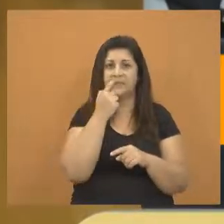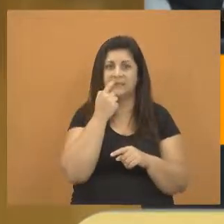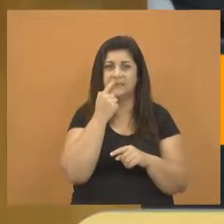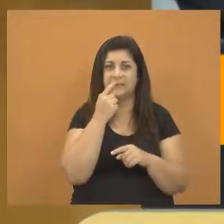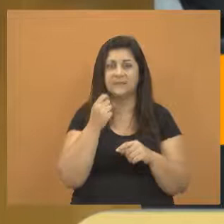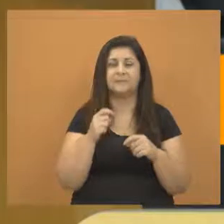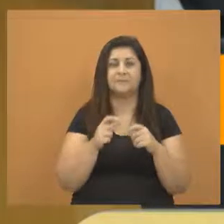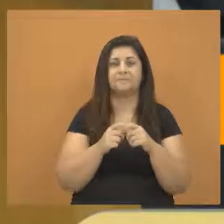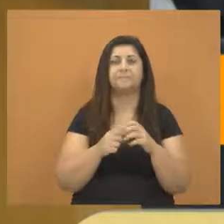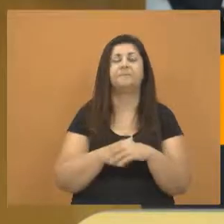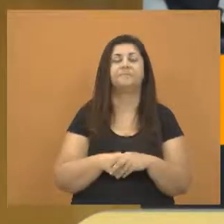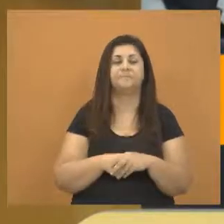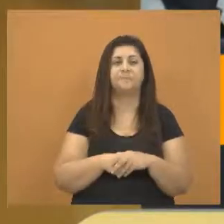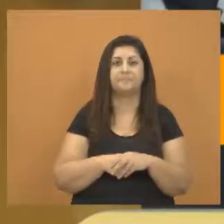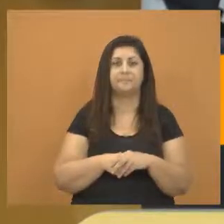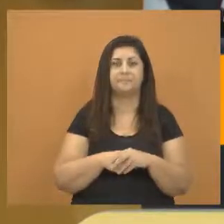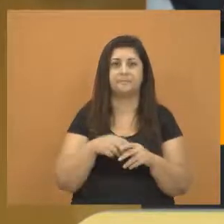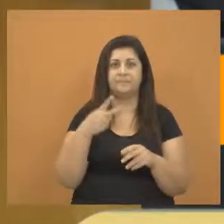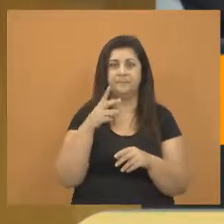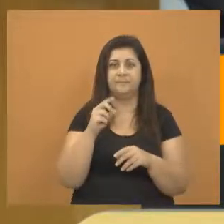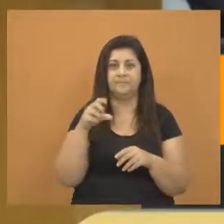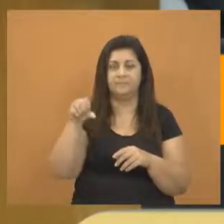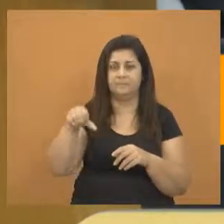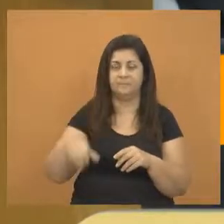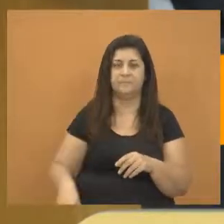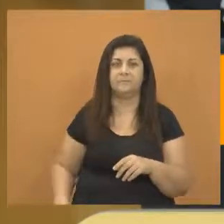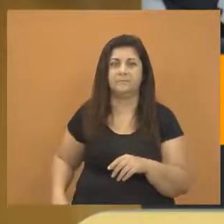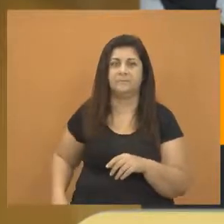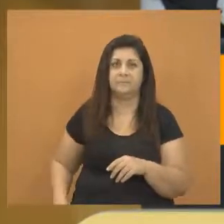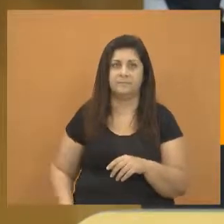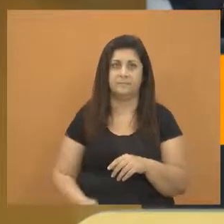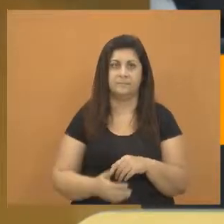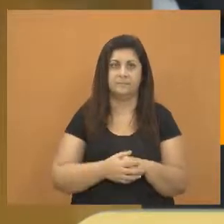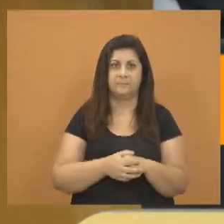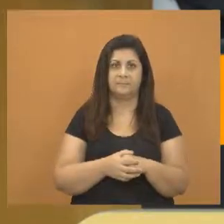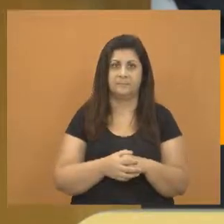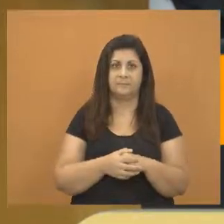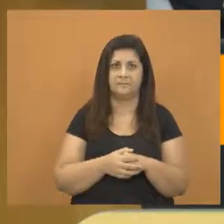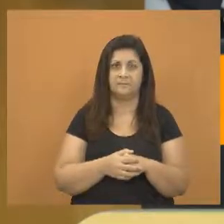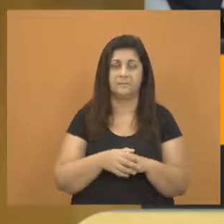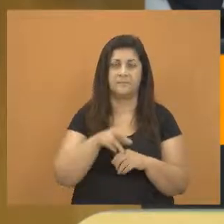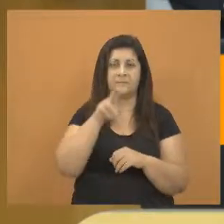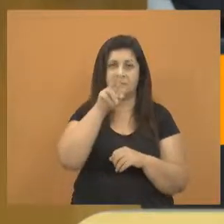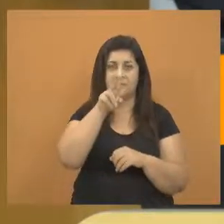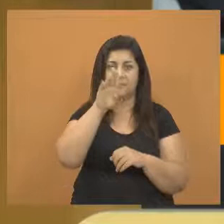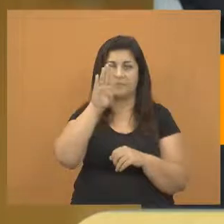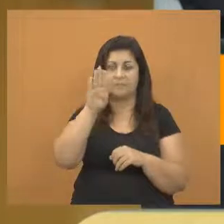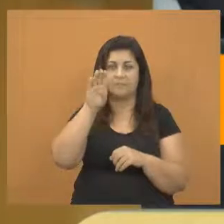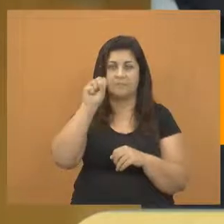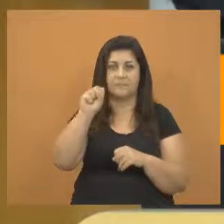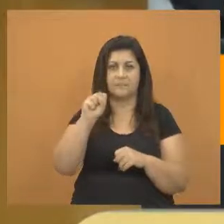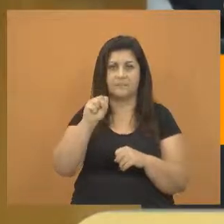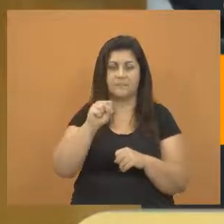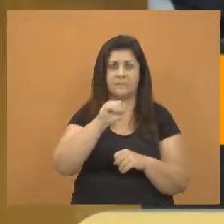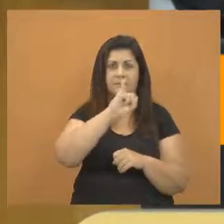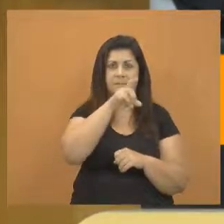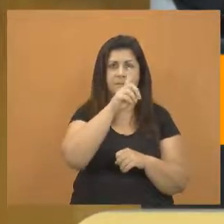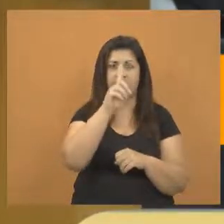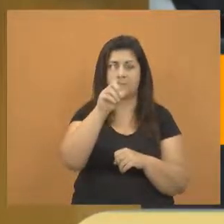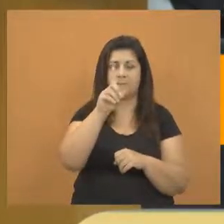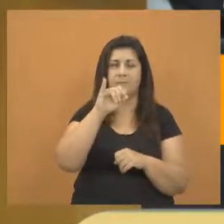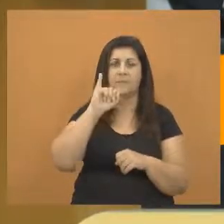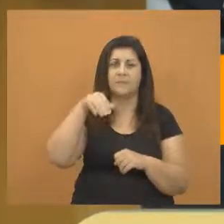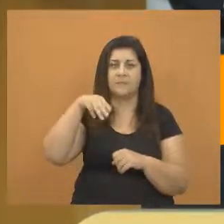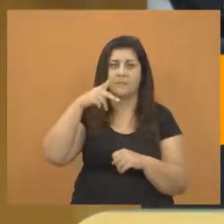para 2019, também para 2019, UBS Jardim Imperial,